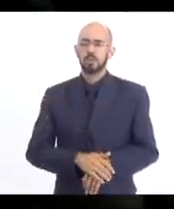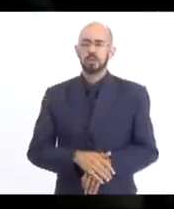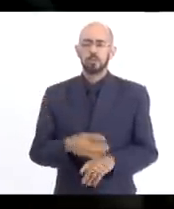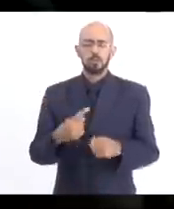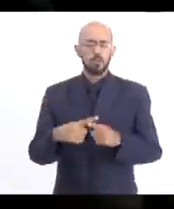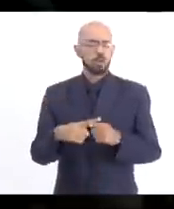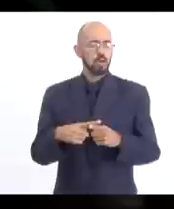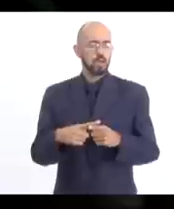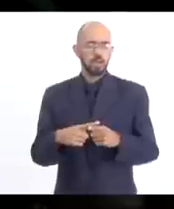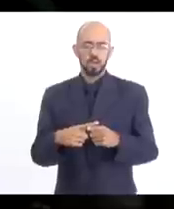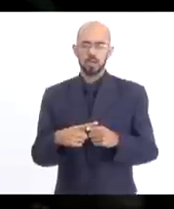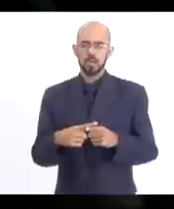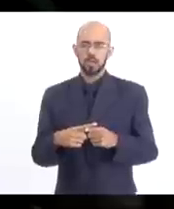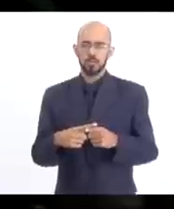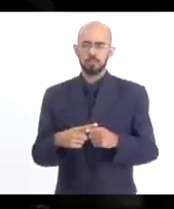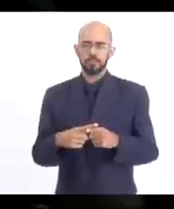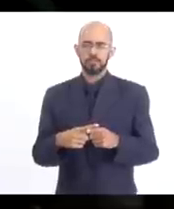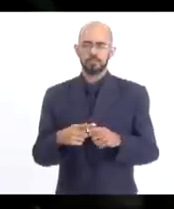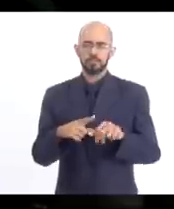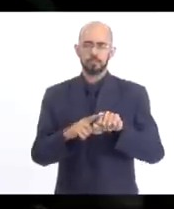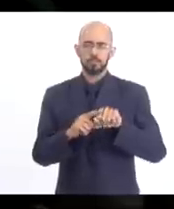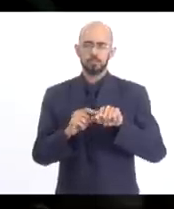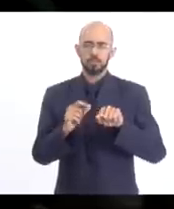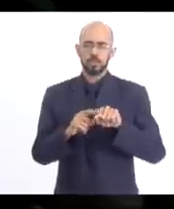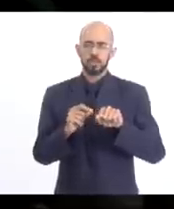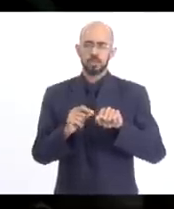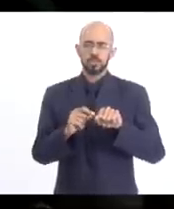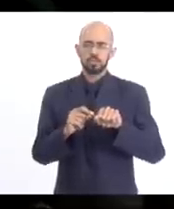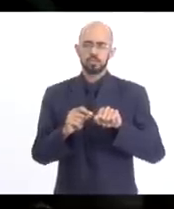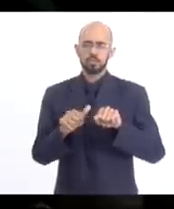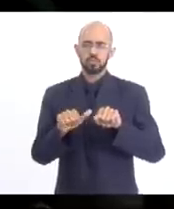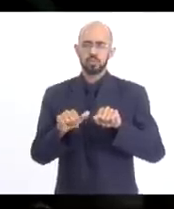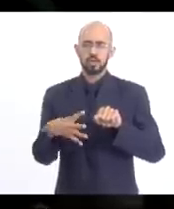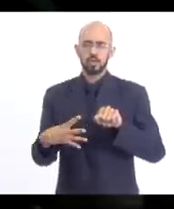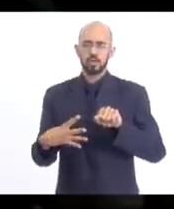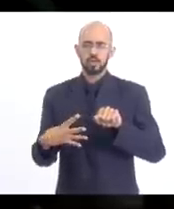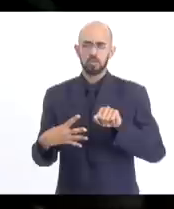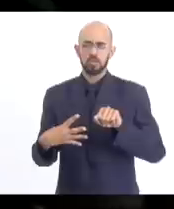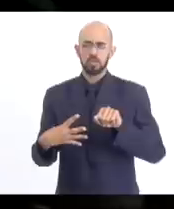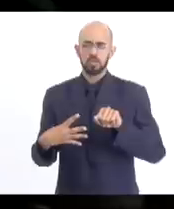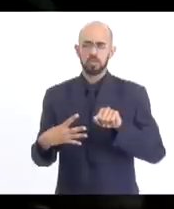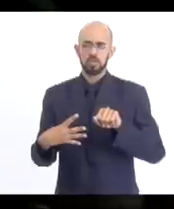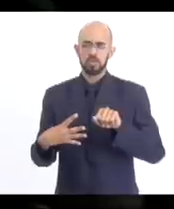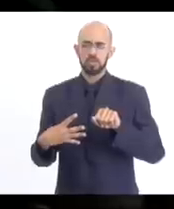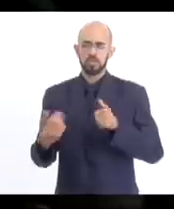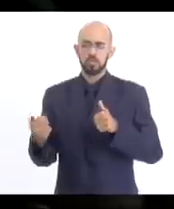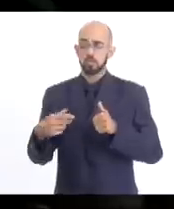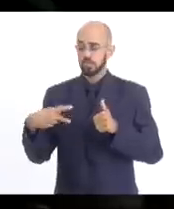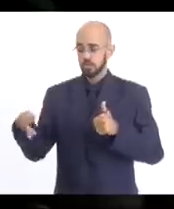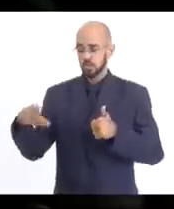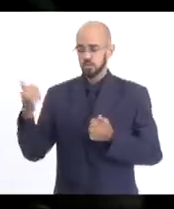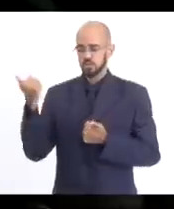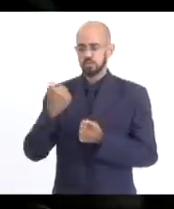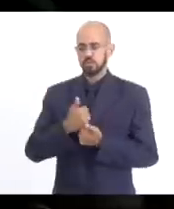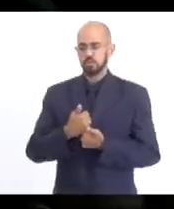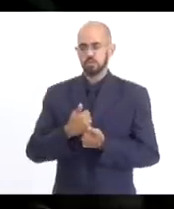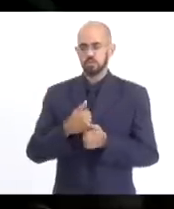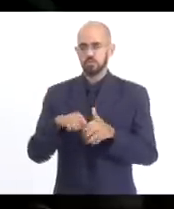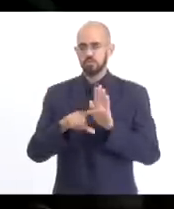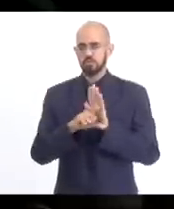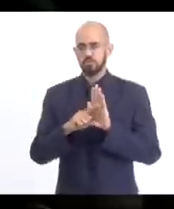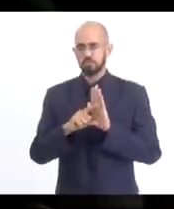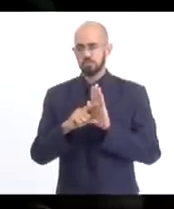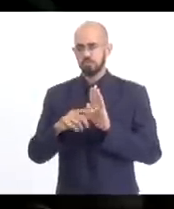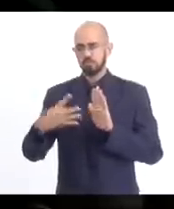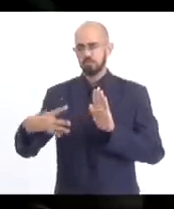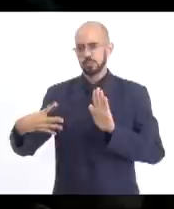Pacheco, lá no artigo 14 do seu substitutivo, parágrafo